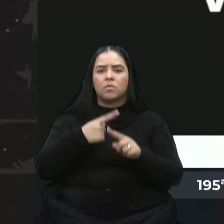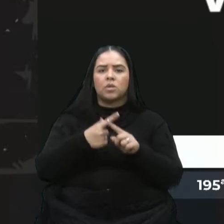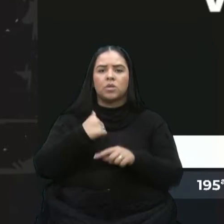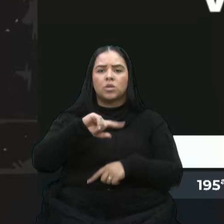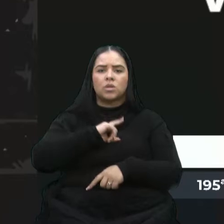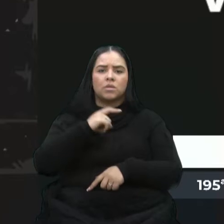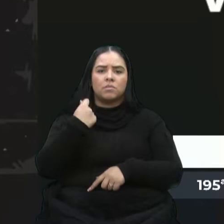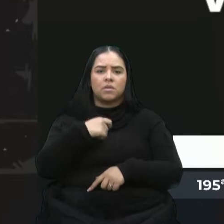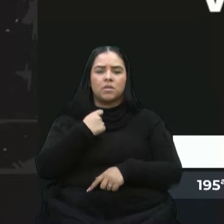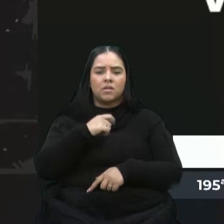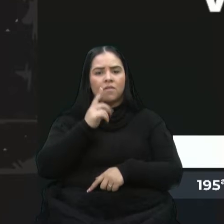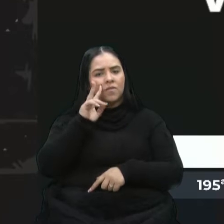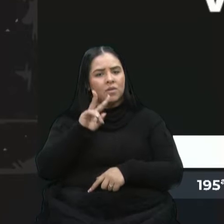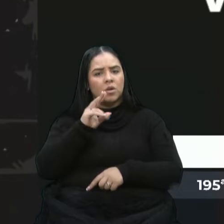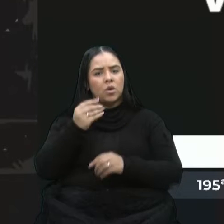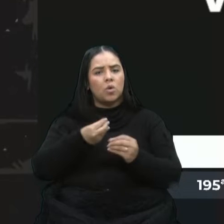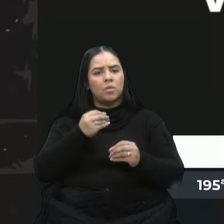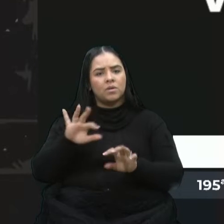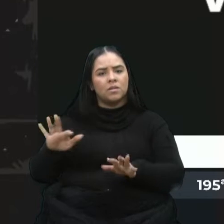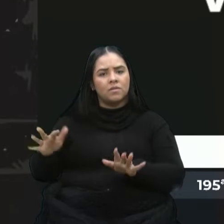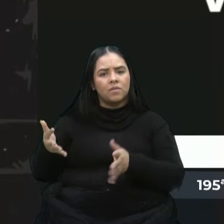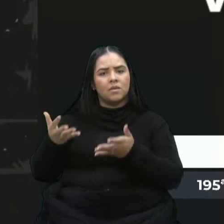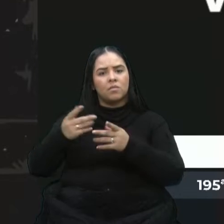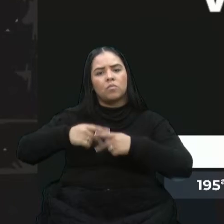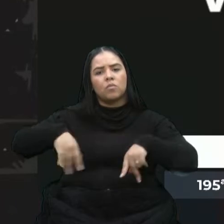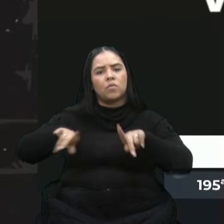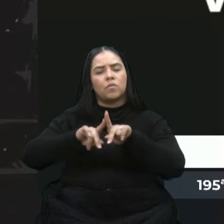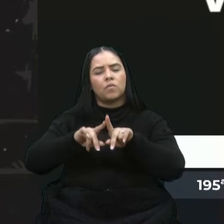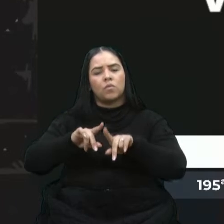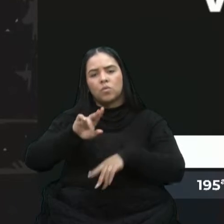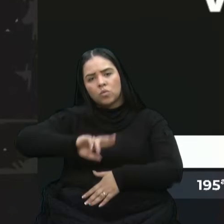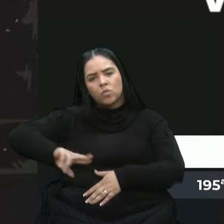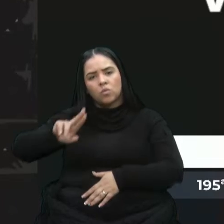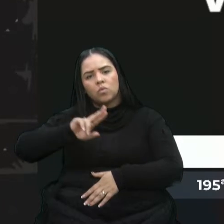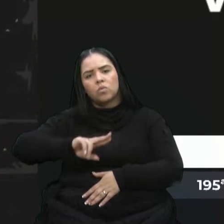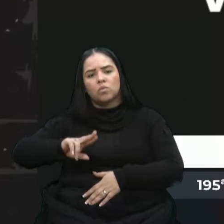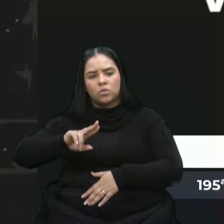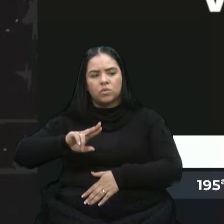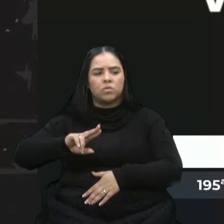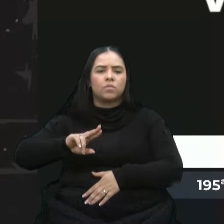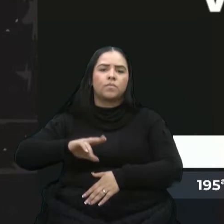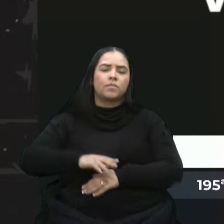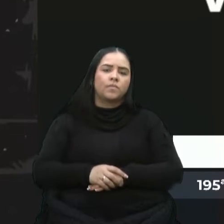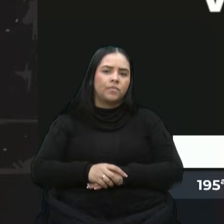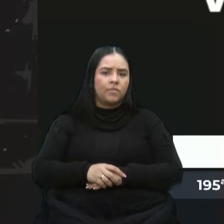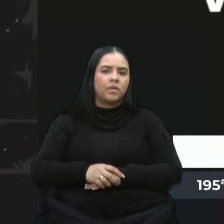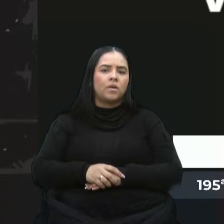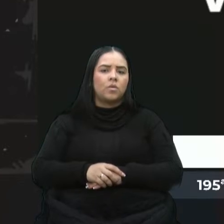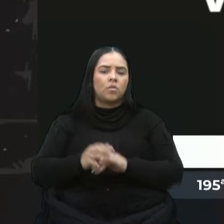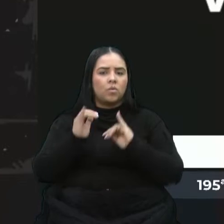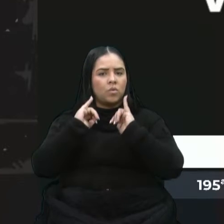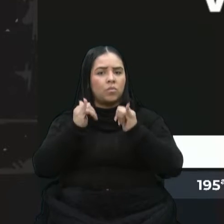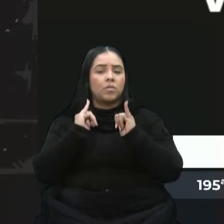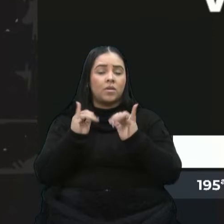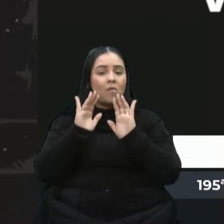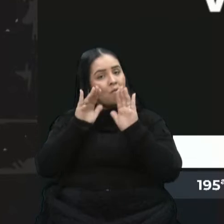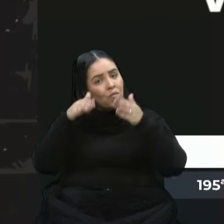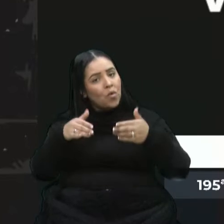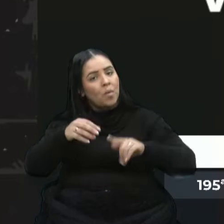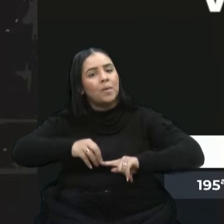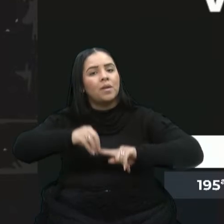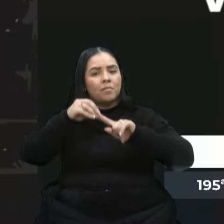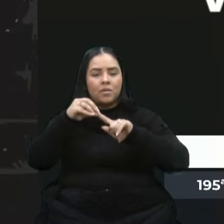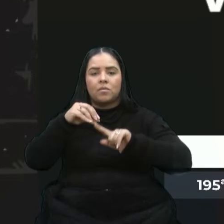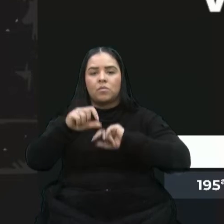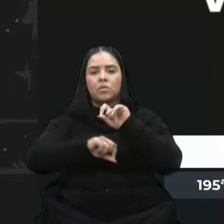formas de incentivo para que a população usufrua do transporte coletivo. Esse é o foco principal. E isto passa, infelizmente,